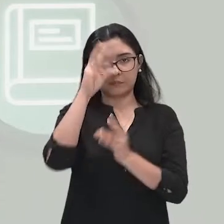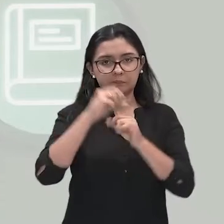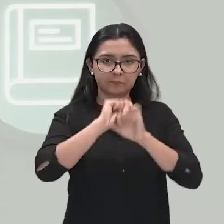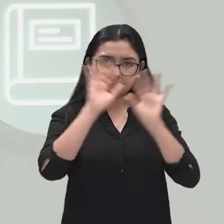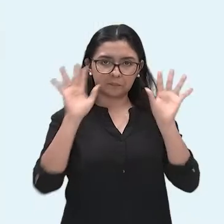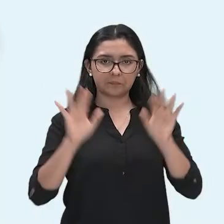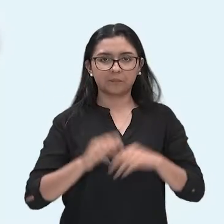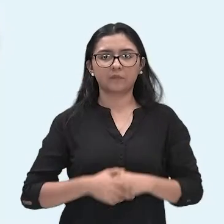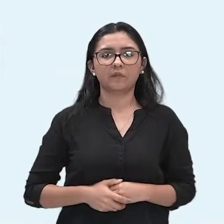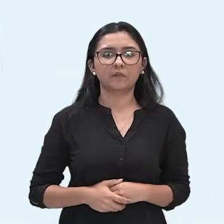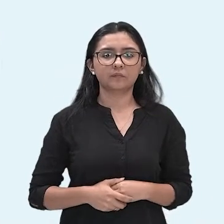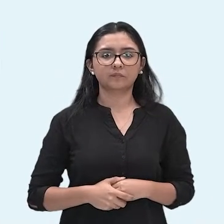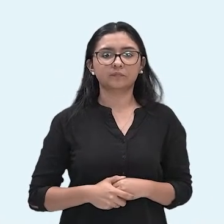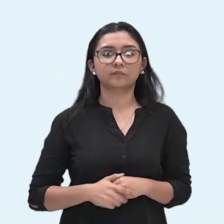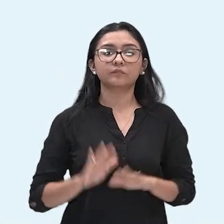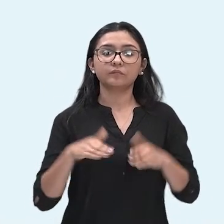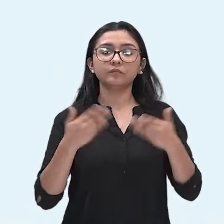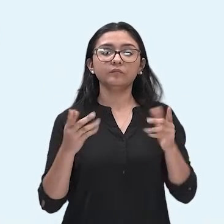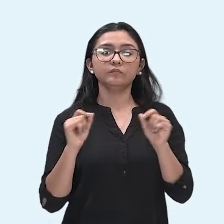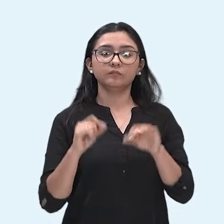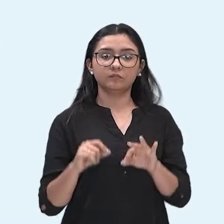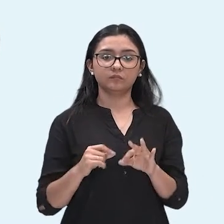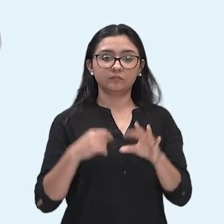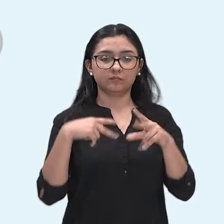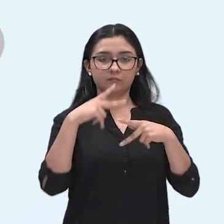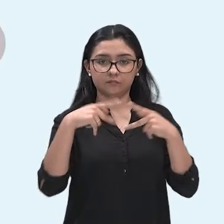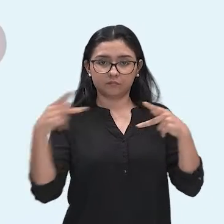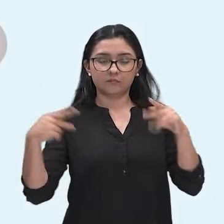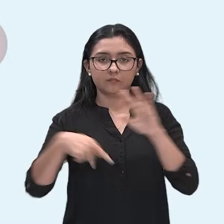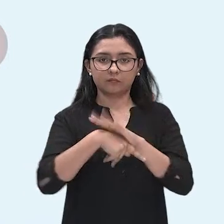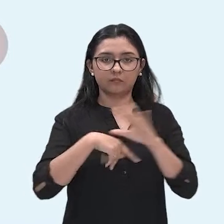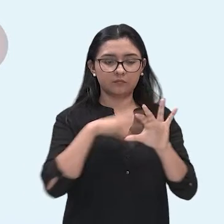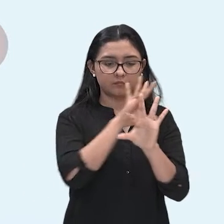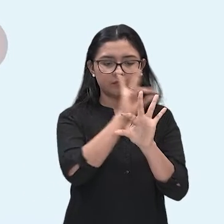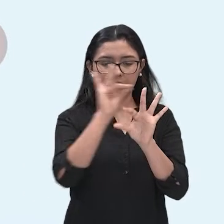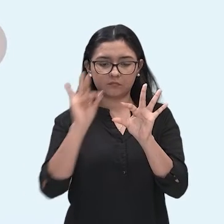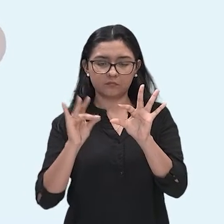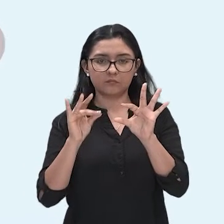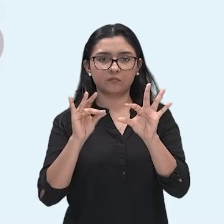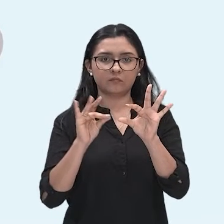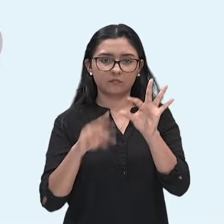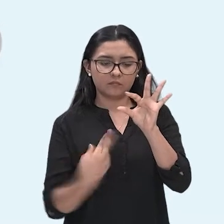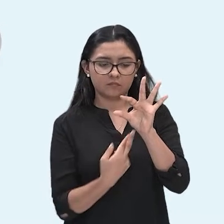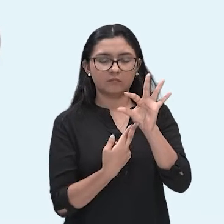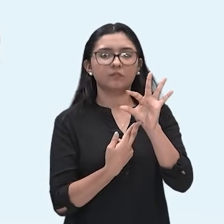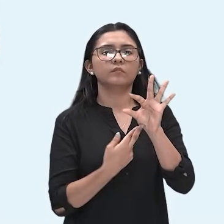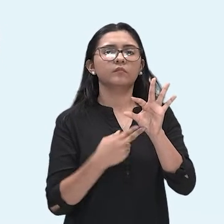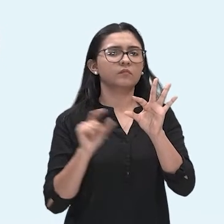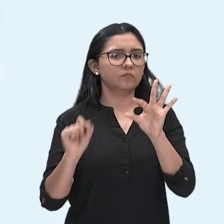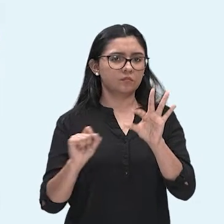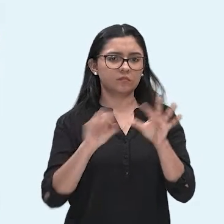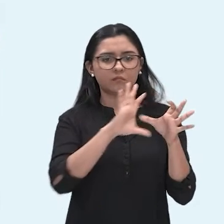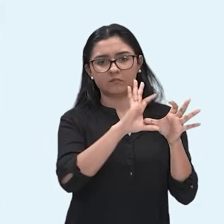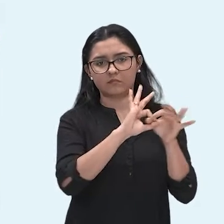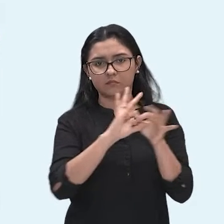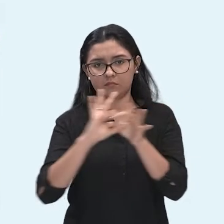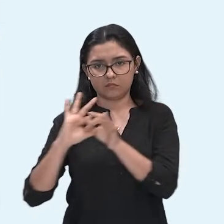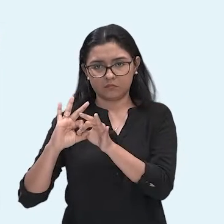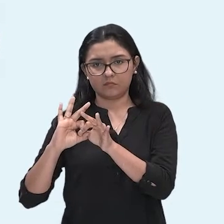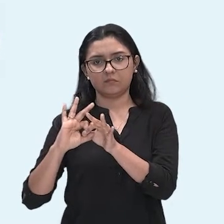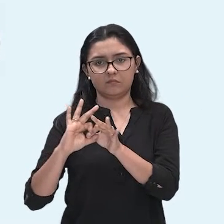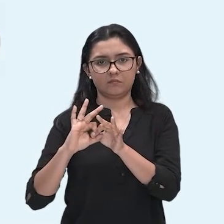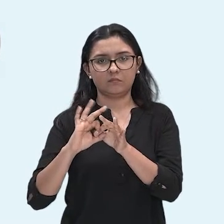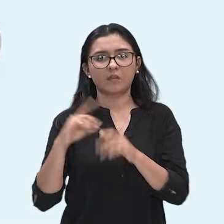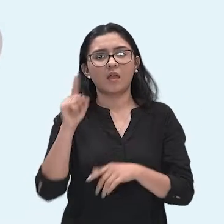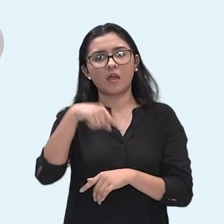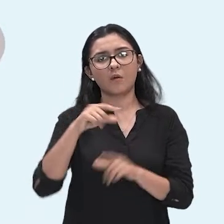melhor. As proteínas são polímeros de aminoácidos ligados entre si por ligações peptídicas. Uma